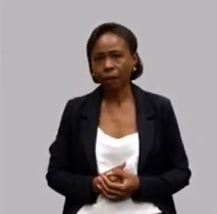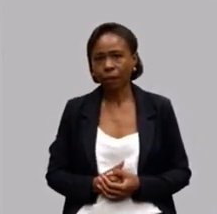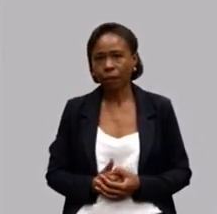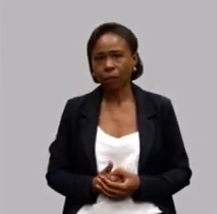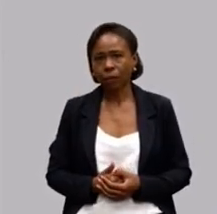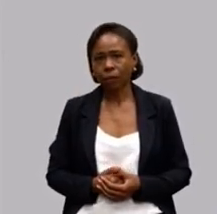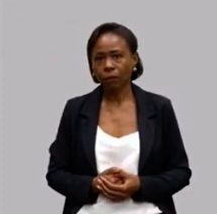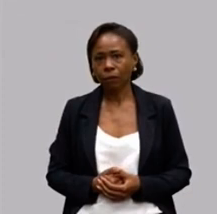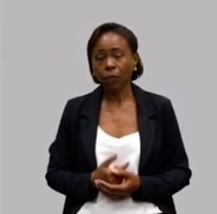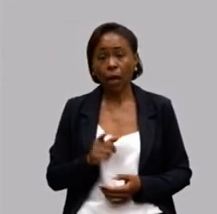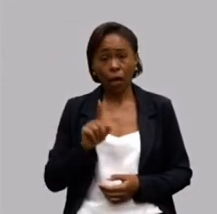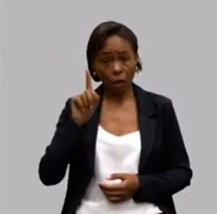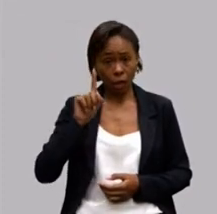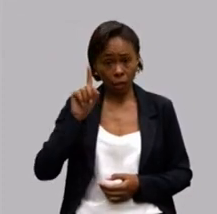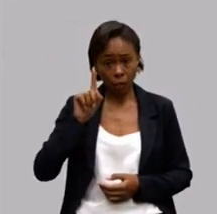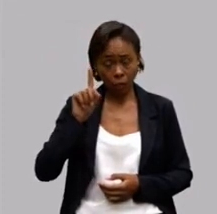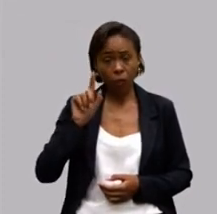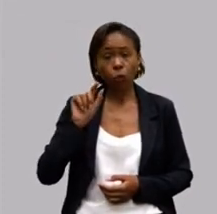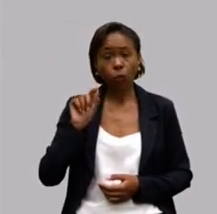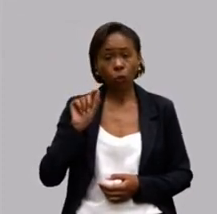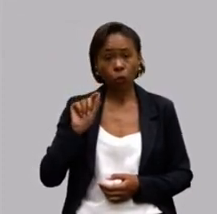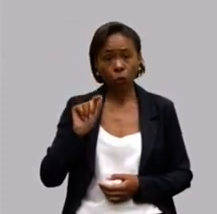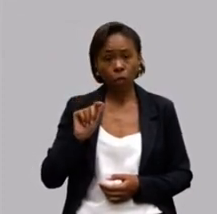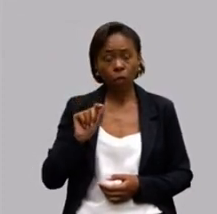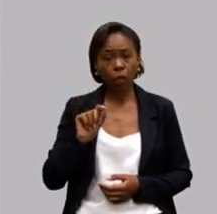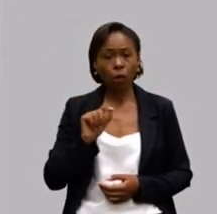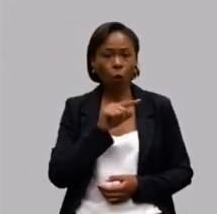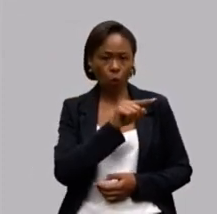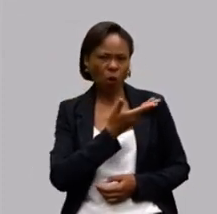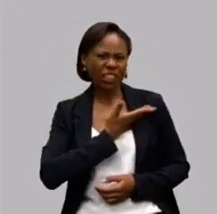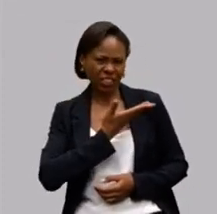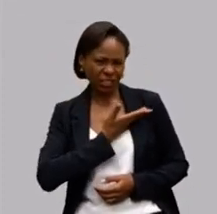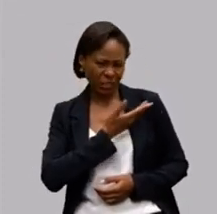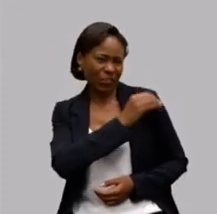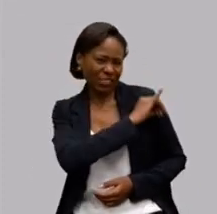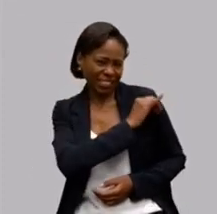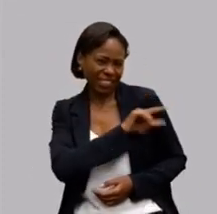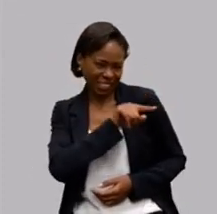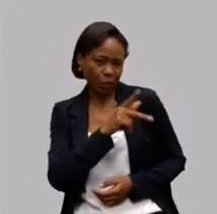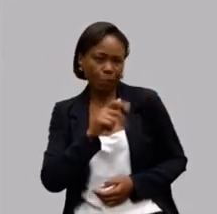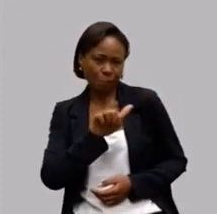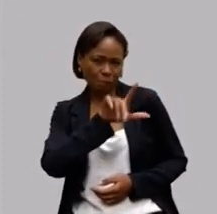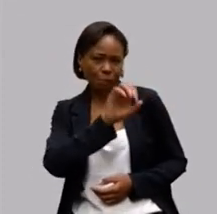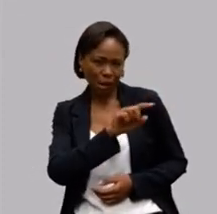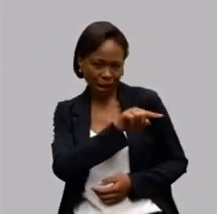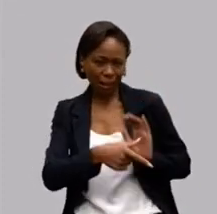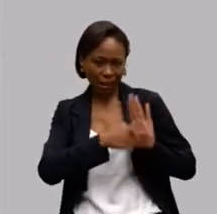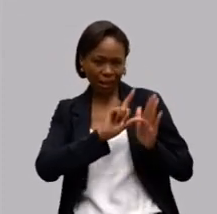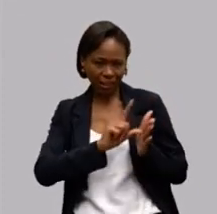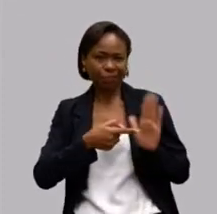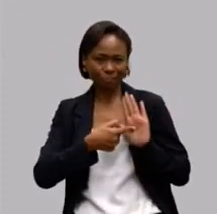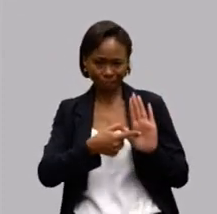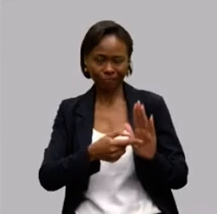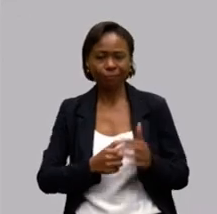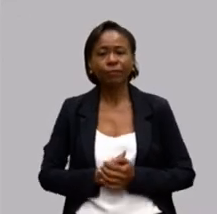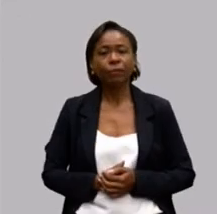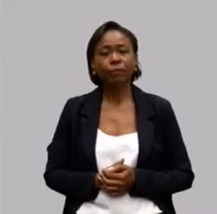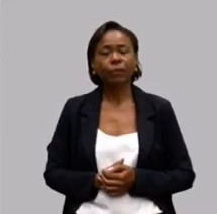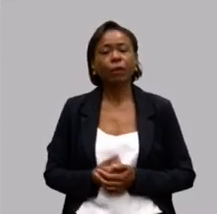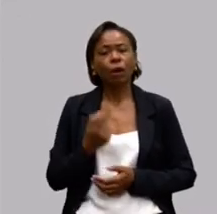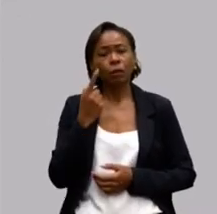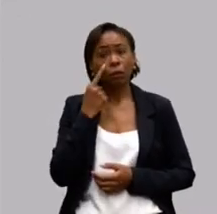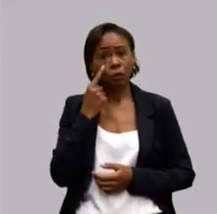Aqui uma coisa que o meu amigo do Rio de Janeiro o Paulo do Rio de Janeiro já evidenciou. Vejam que tá